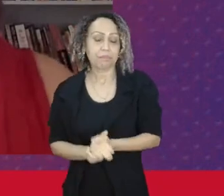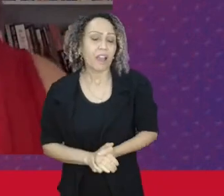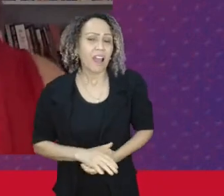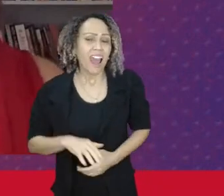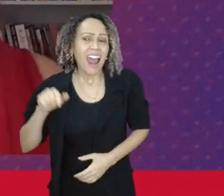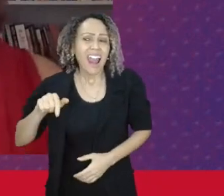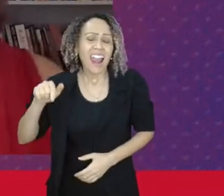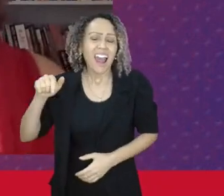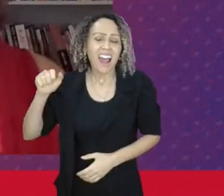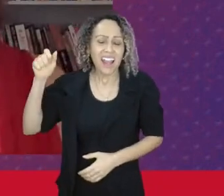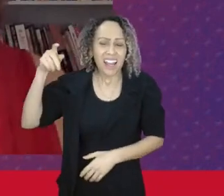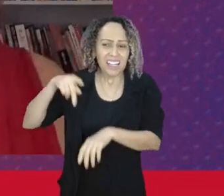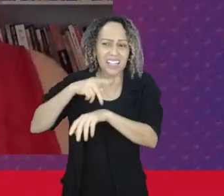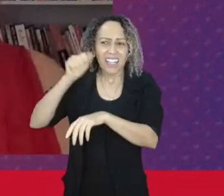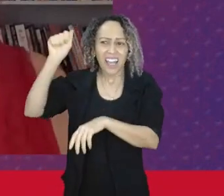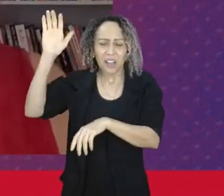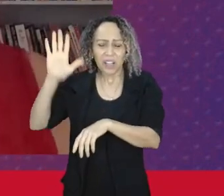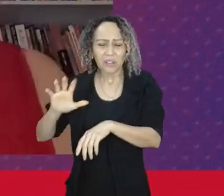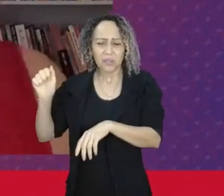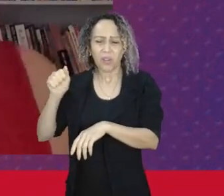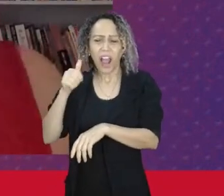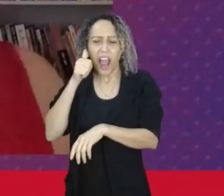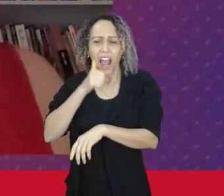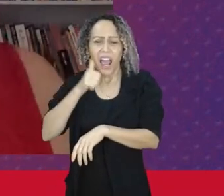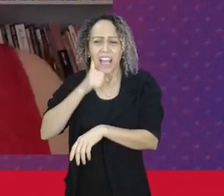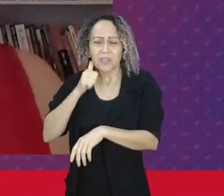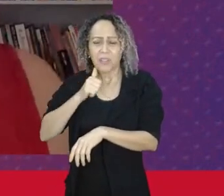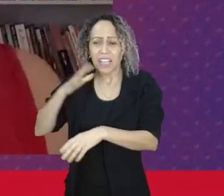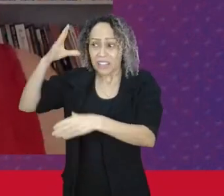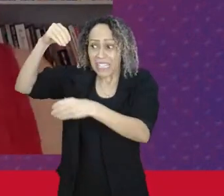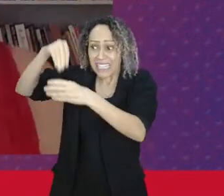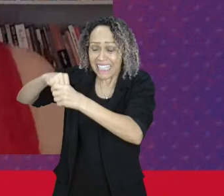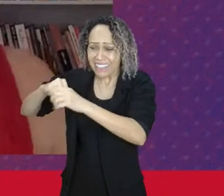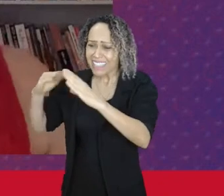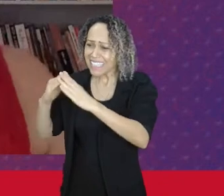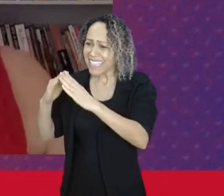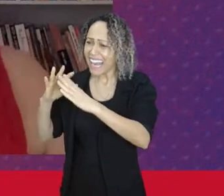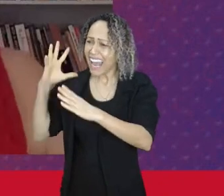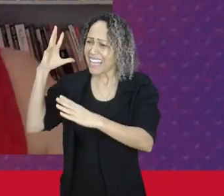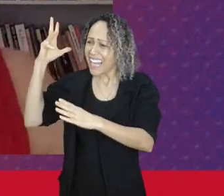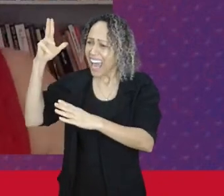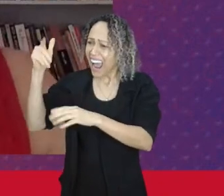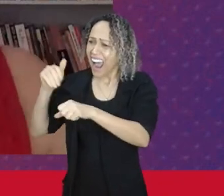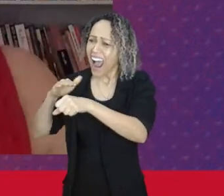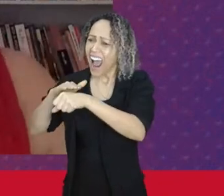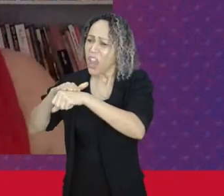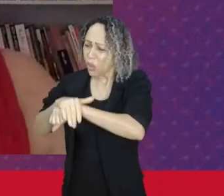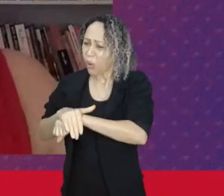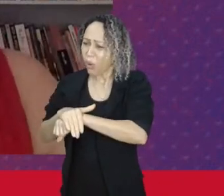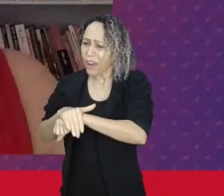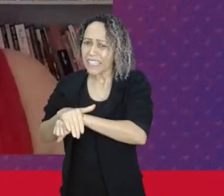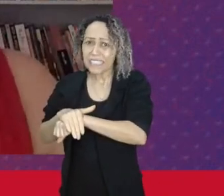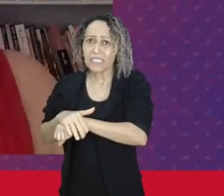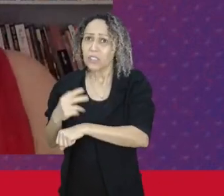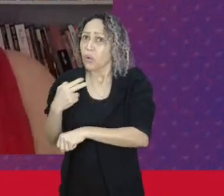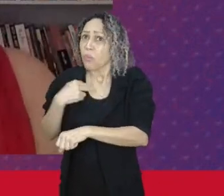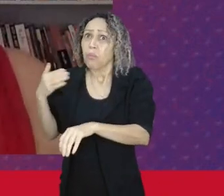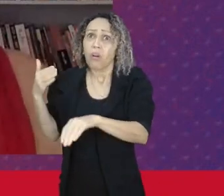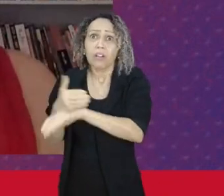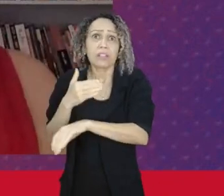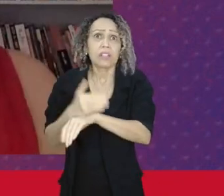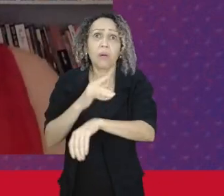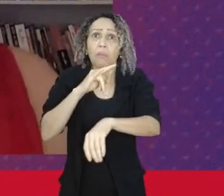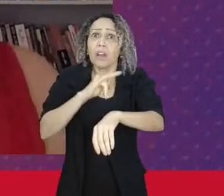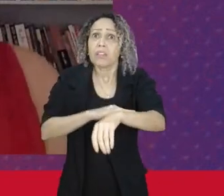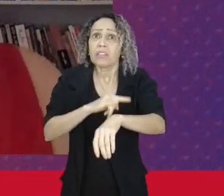não têm acesso ao banheiro. Né? Um outro exemplo é em Chicago, na cidade americana, que